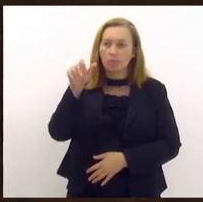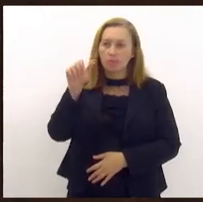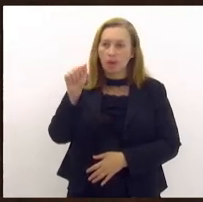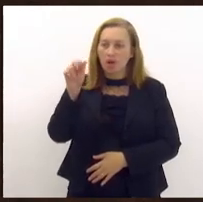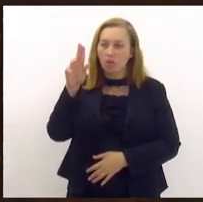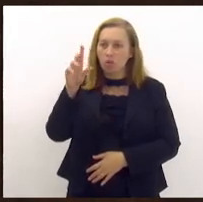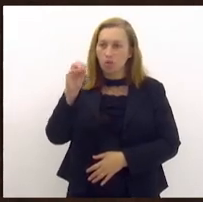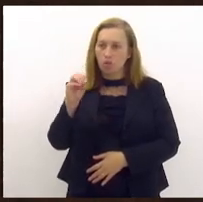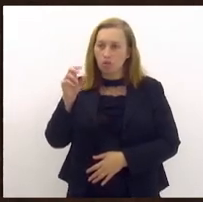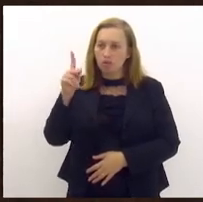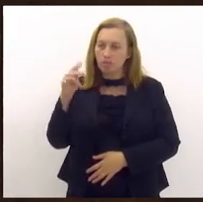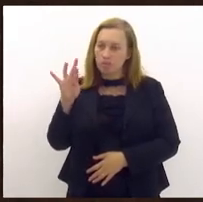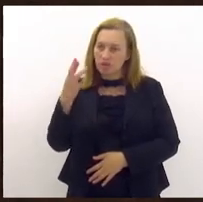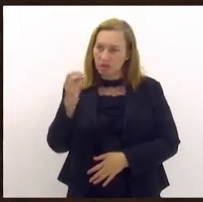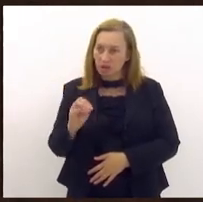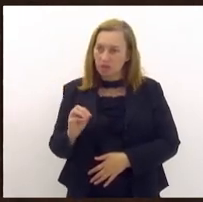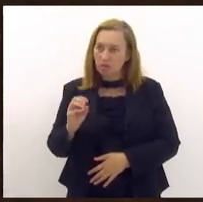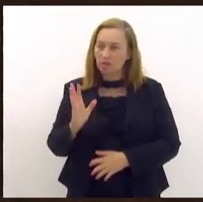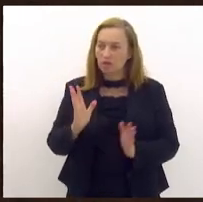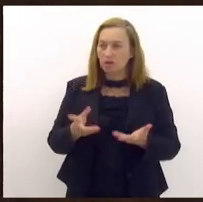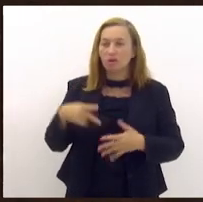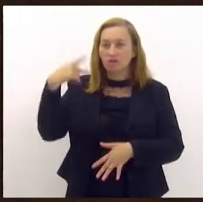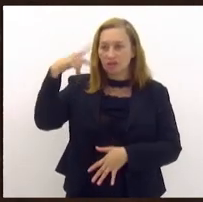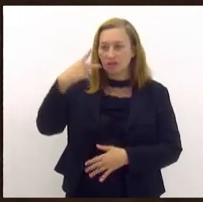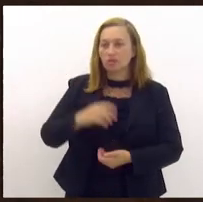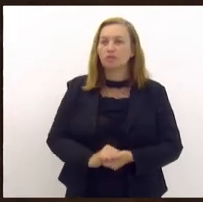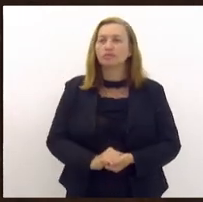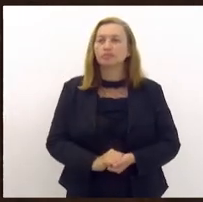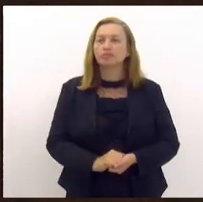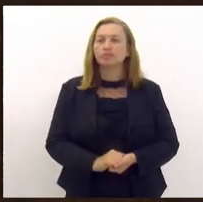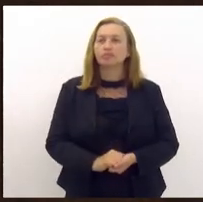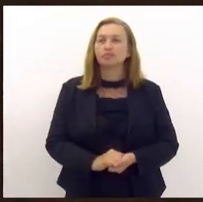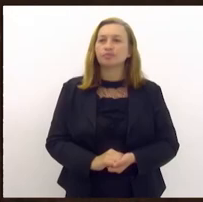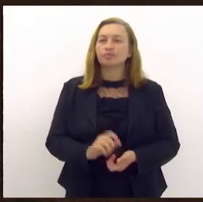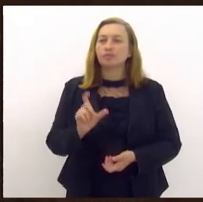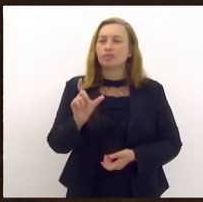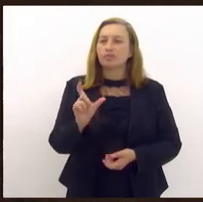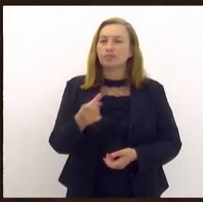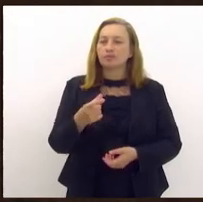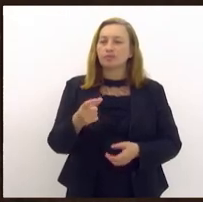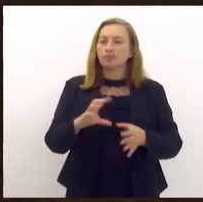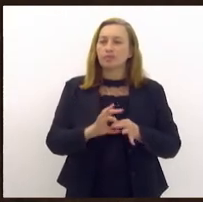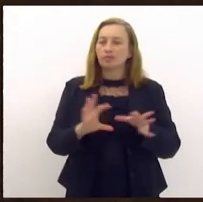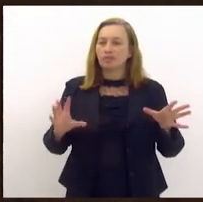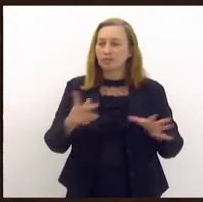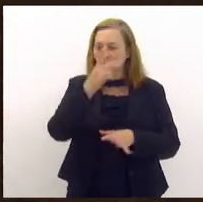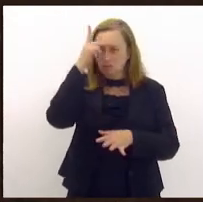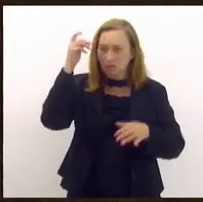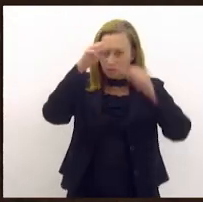é vereador, passe livre para as pessoas com